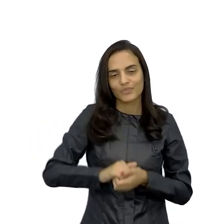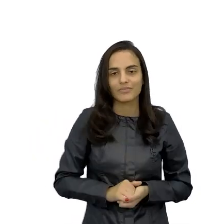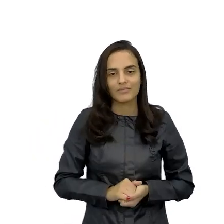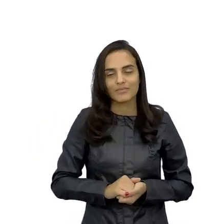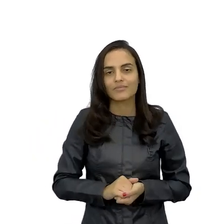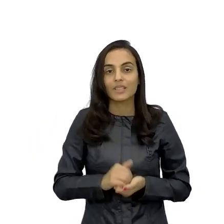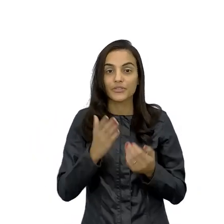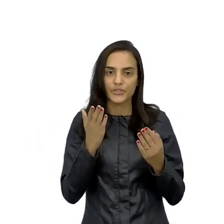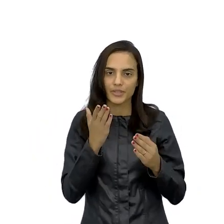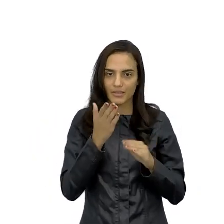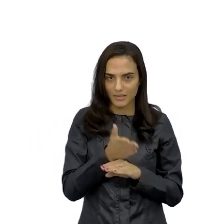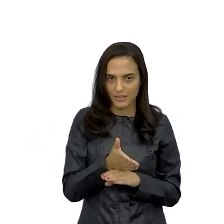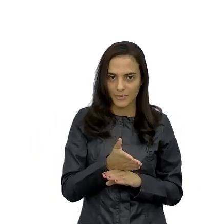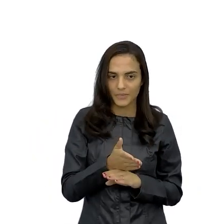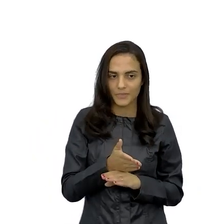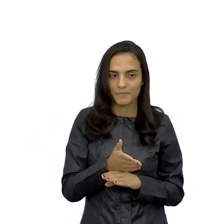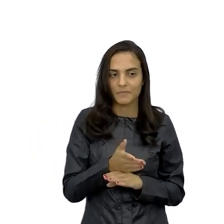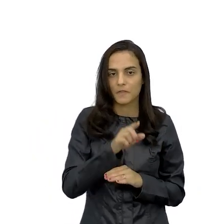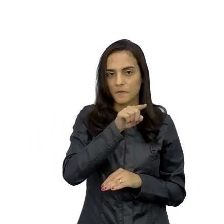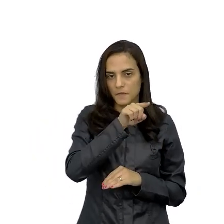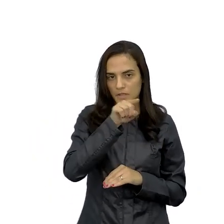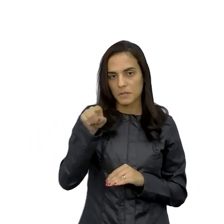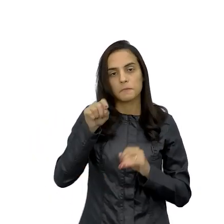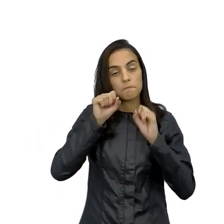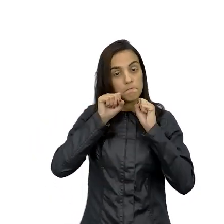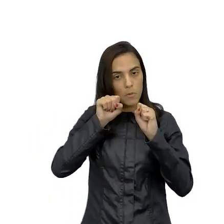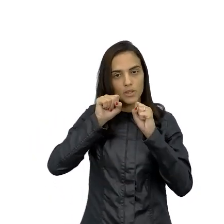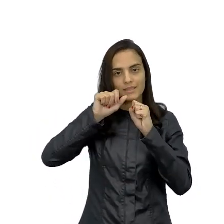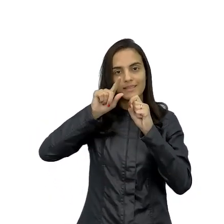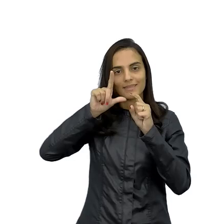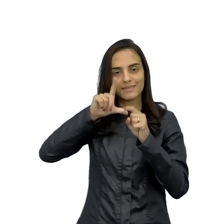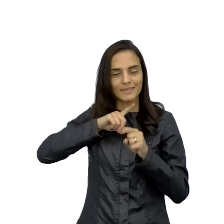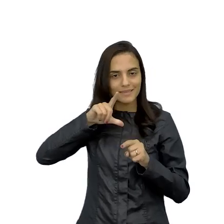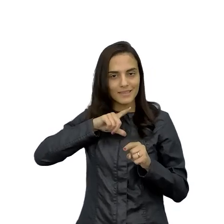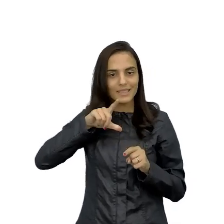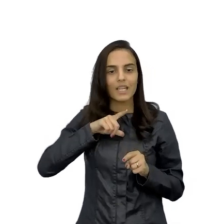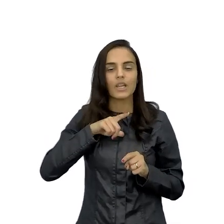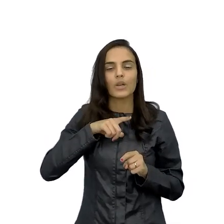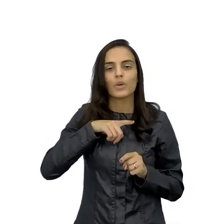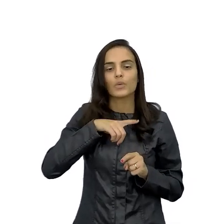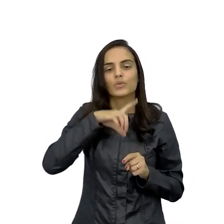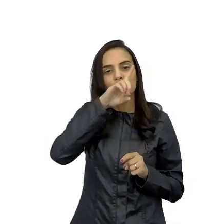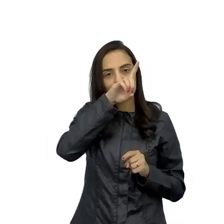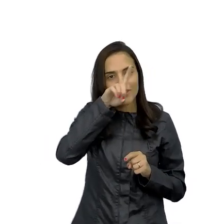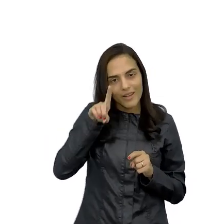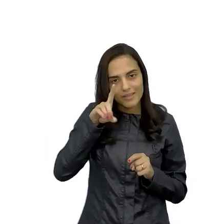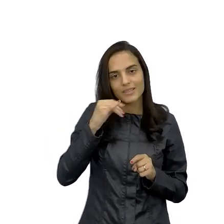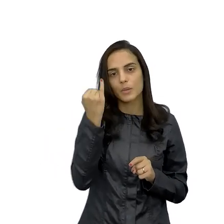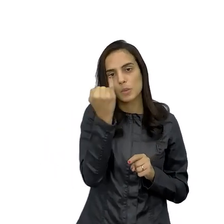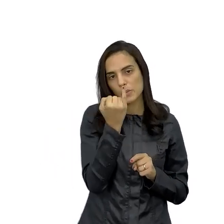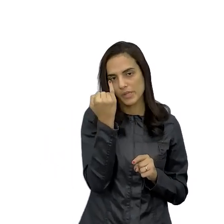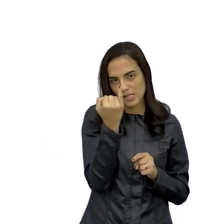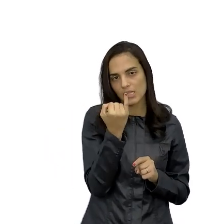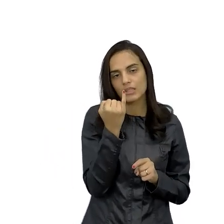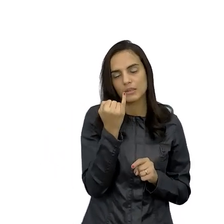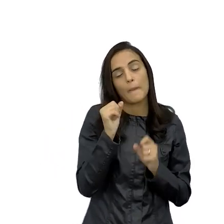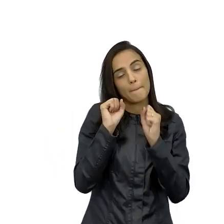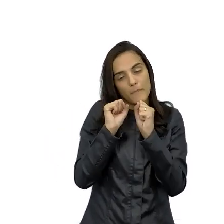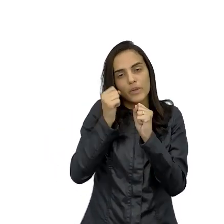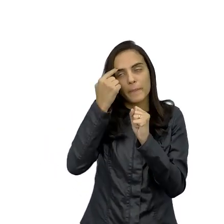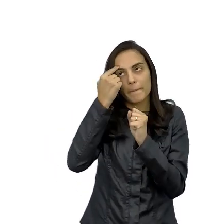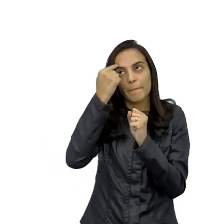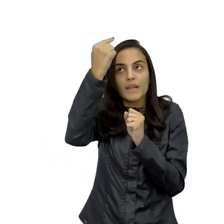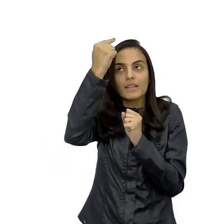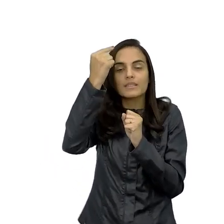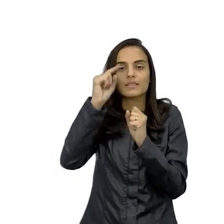diagnóstica de entrada, para que vocês possam ter os elementos que são fundamentais para poder